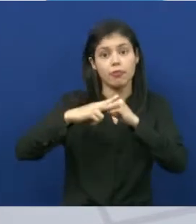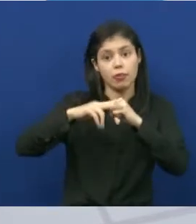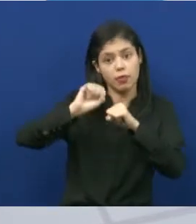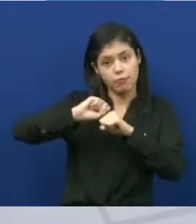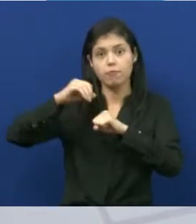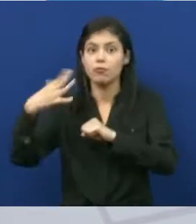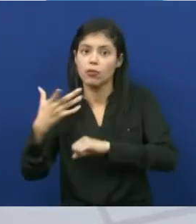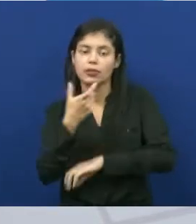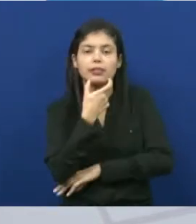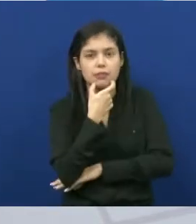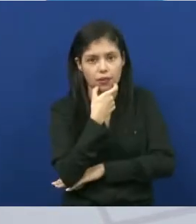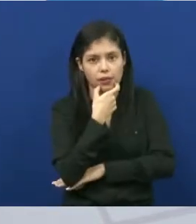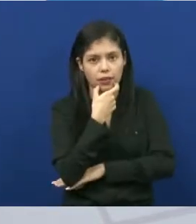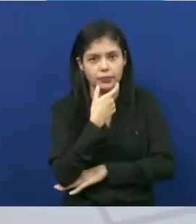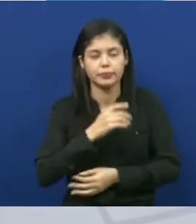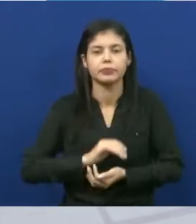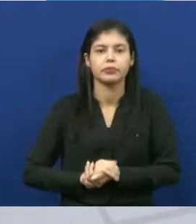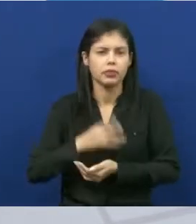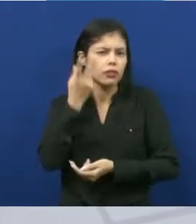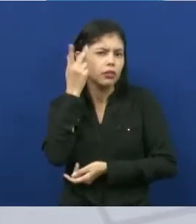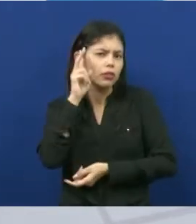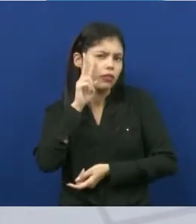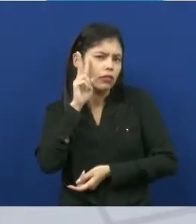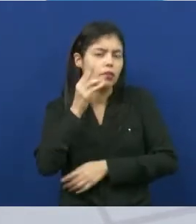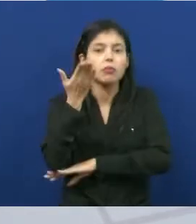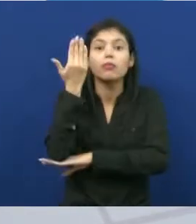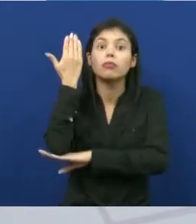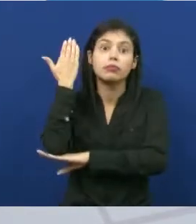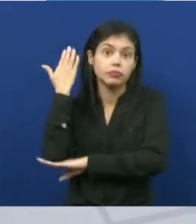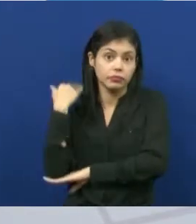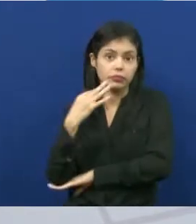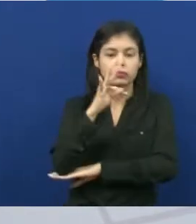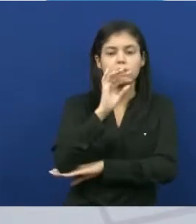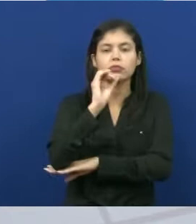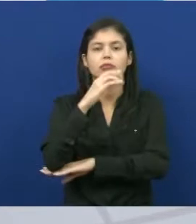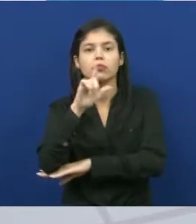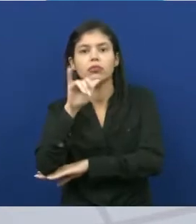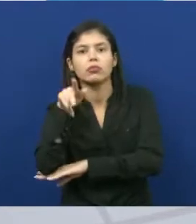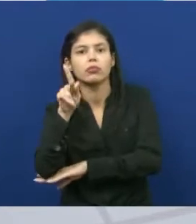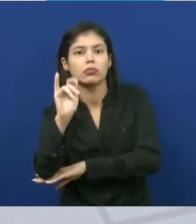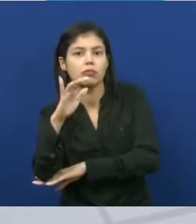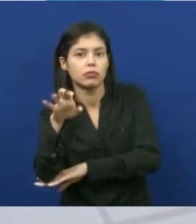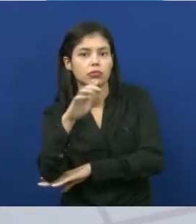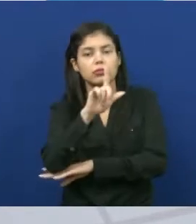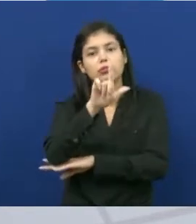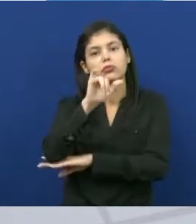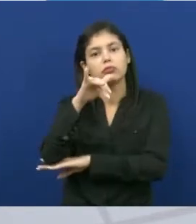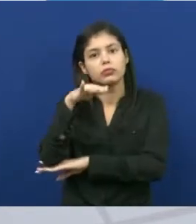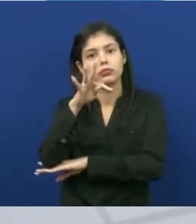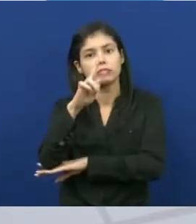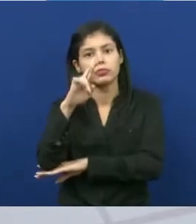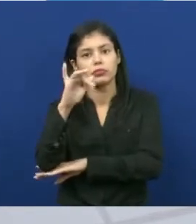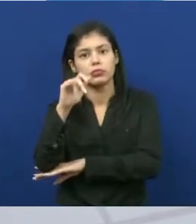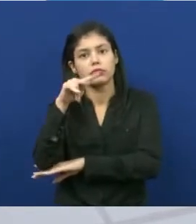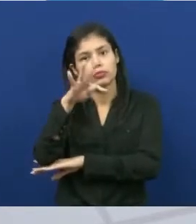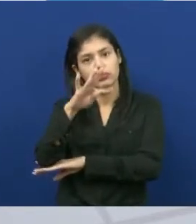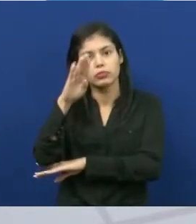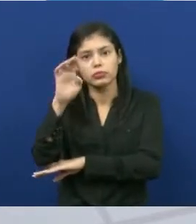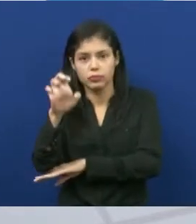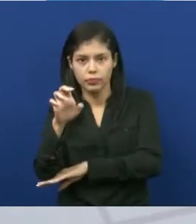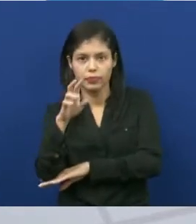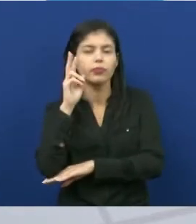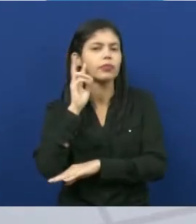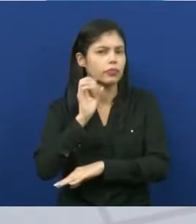o to. Você lembra nas aulas anteriores? To like, to study, to play, to work e to be,